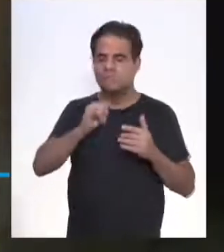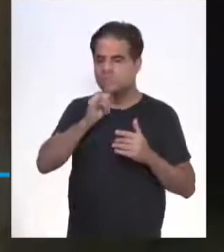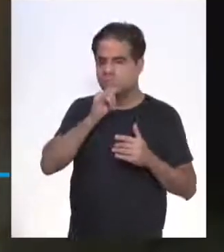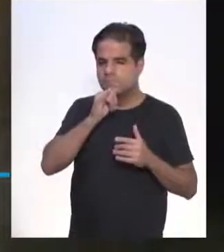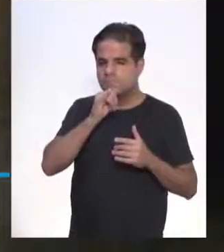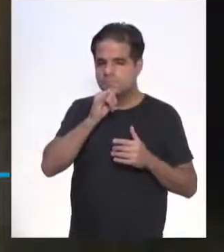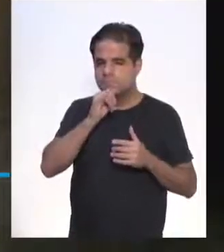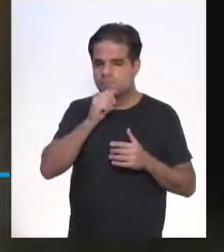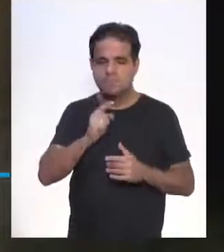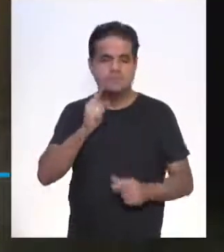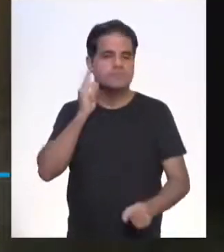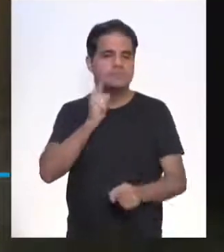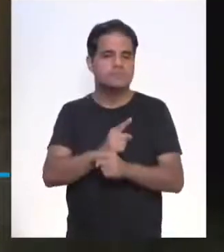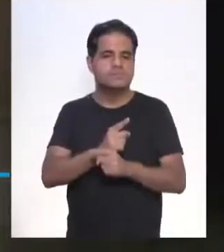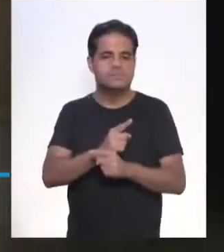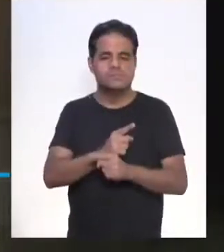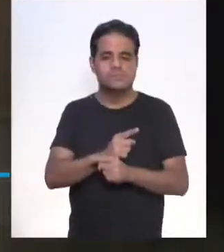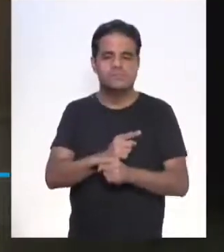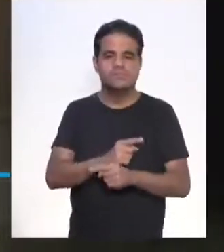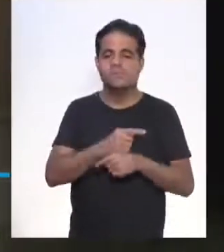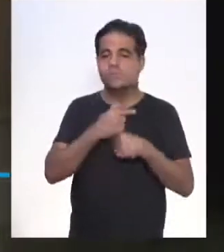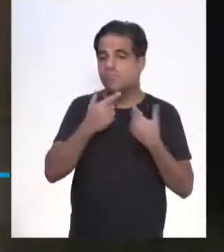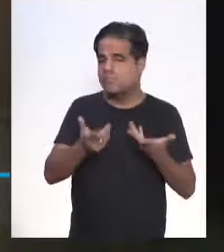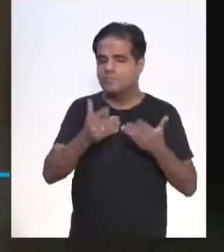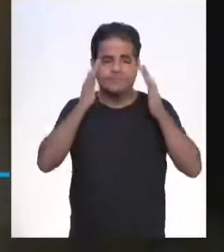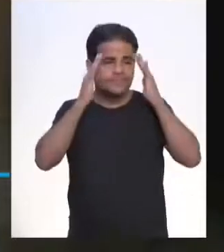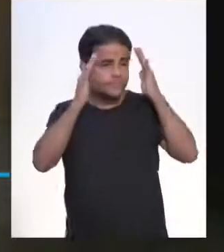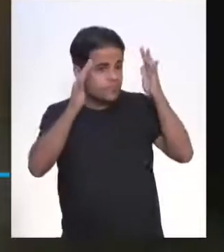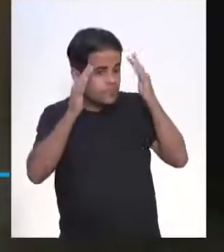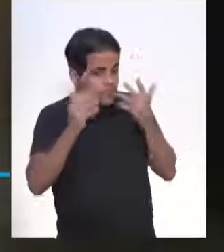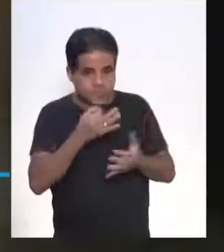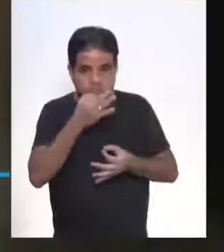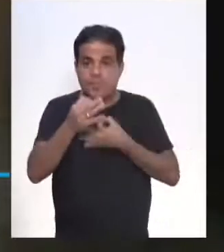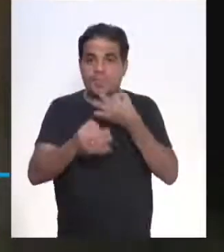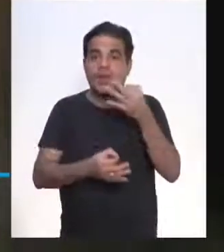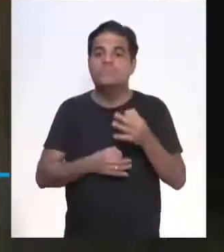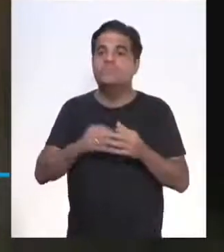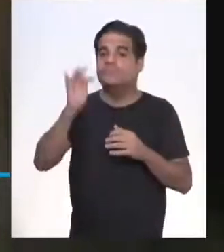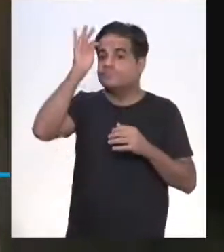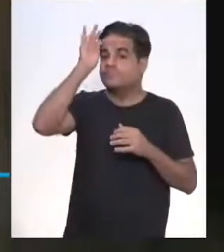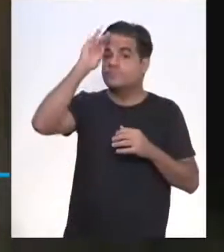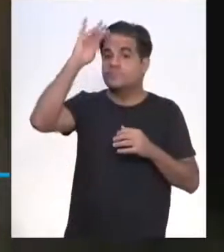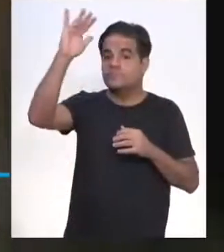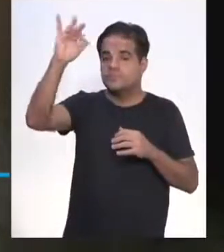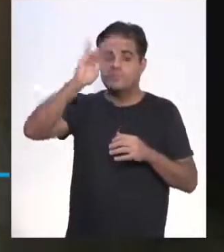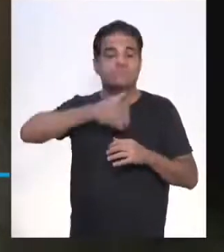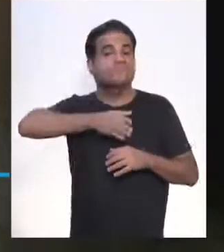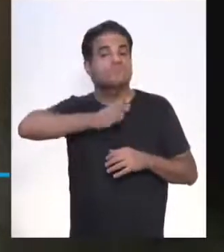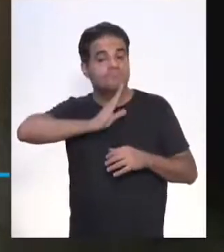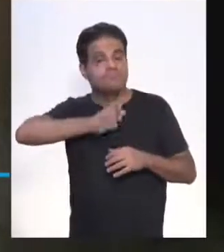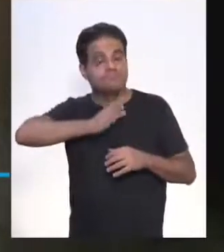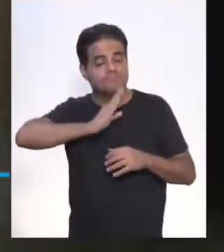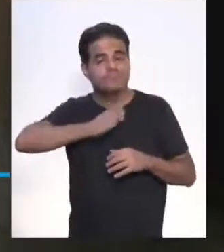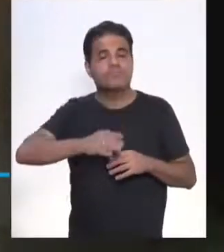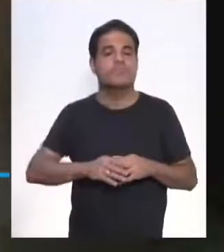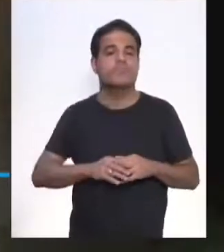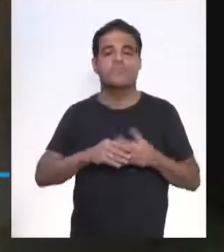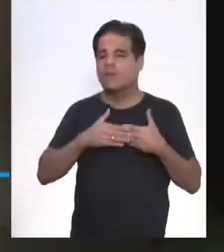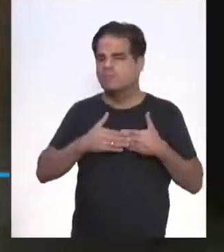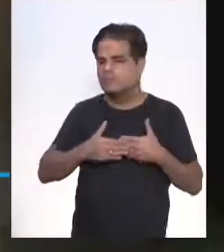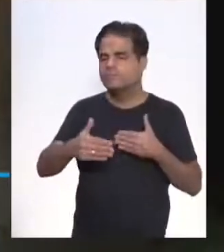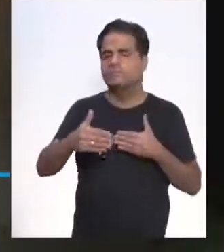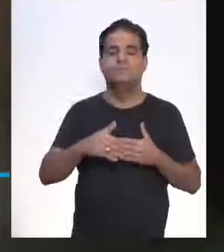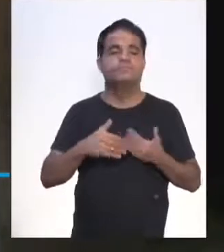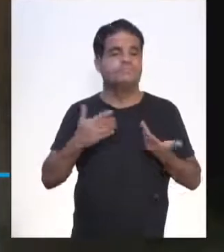gente encontra um braço, né, um ramo do pensamento que é a teoria do conhecimento, a epistemologia,